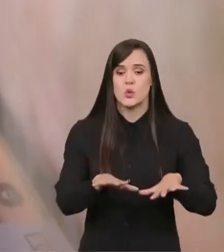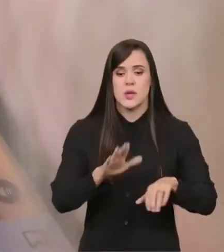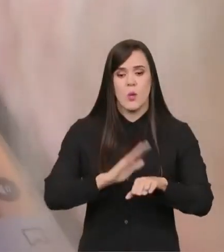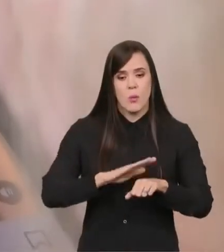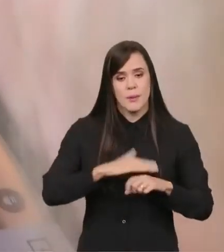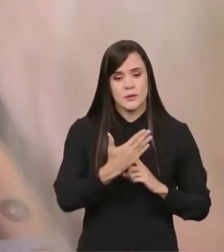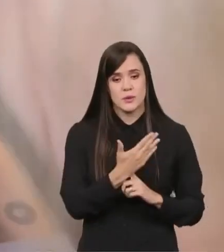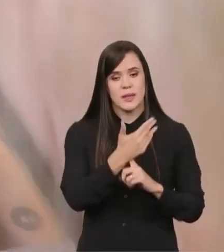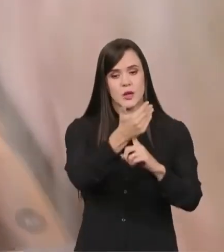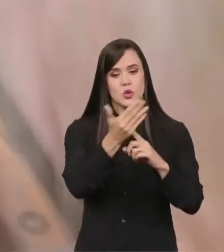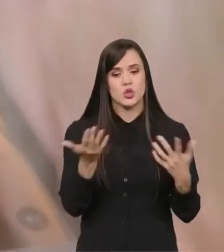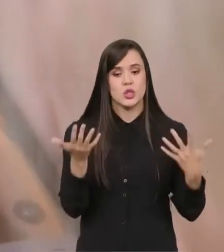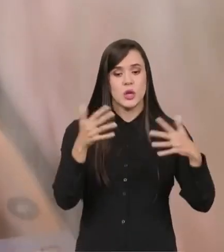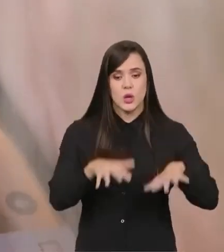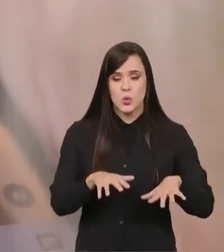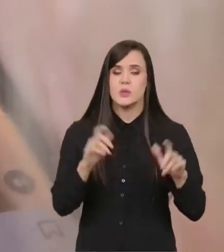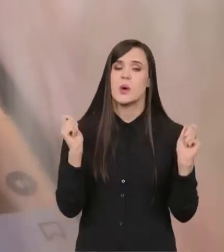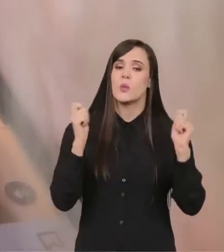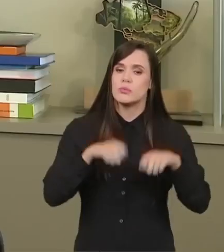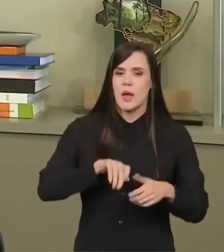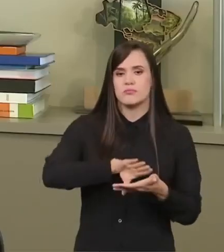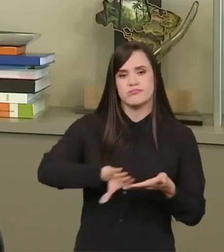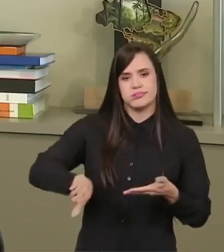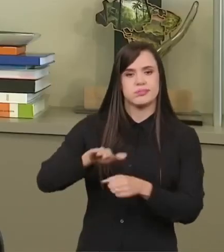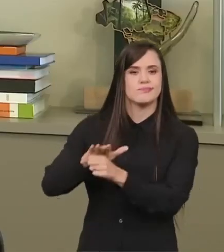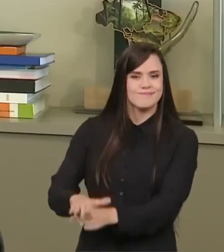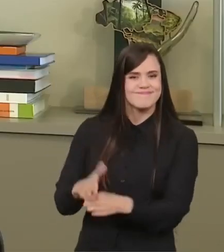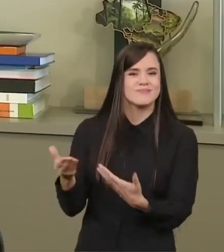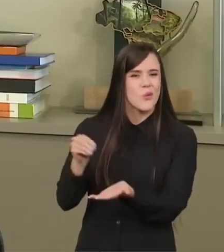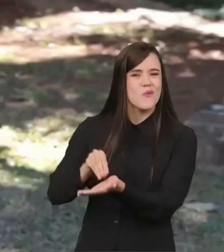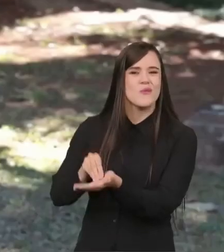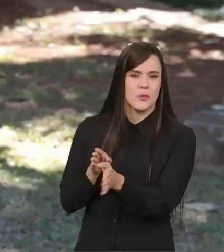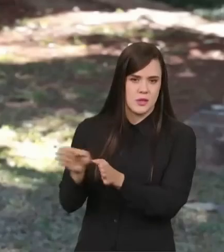tecnologias podem incluir, elas também podem excluir quando elas não estão